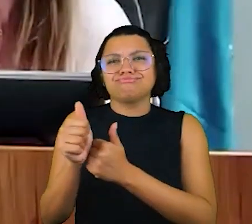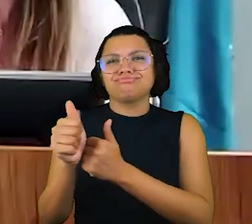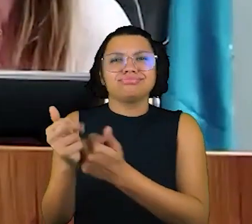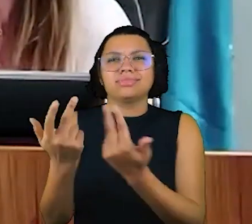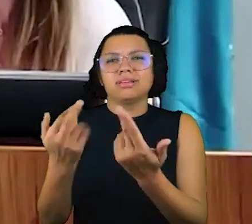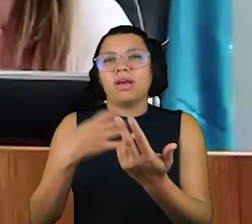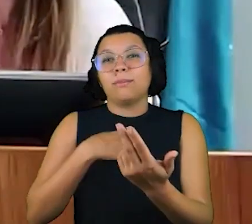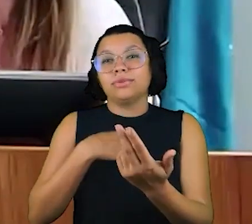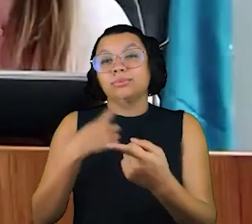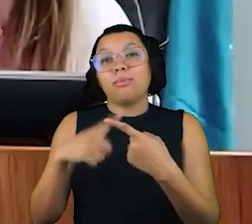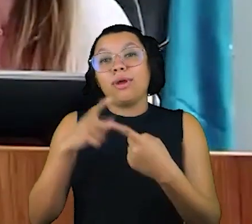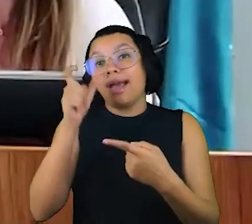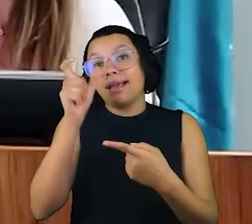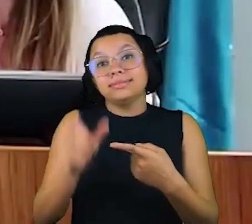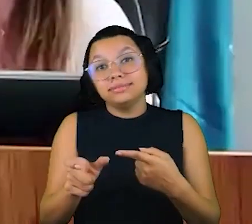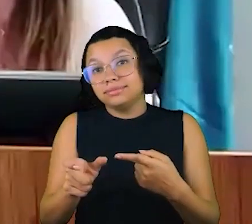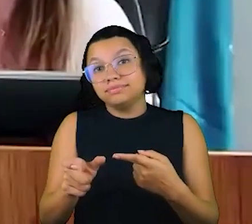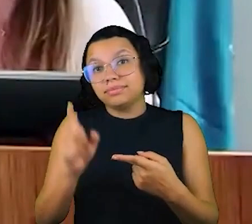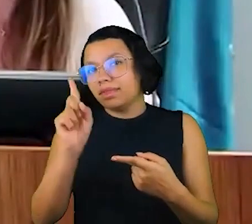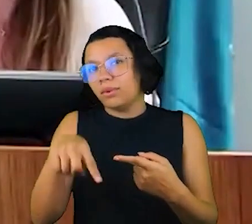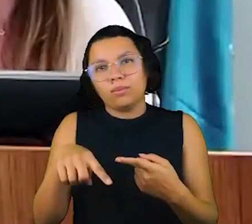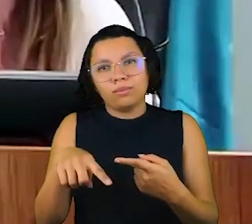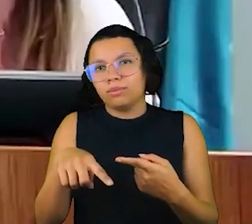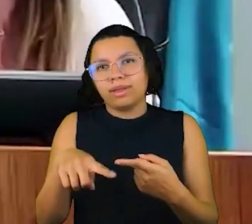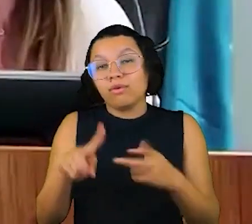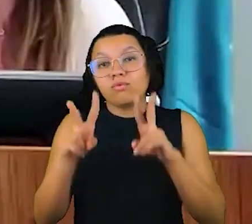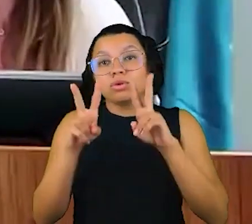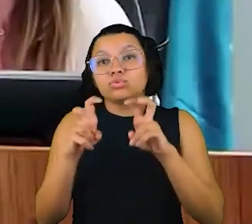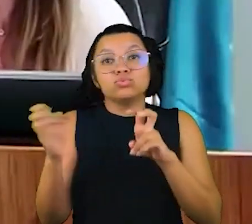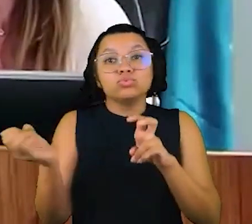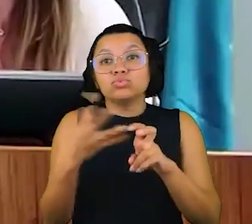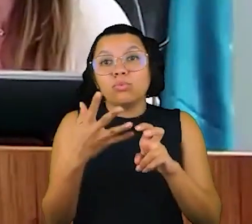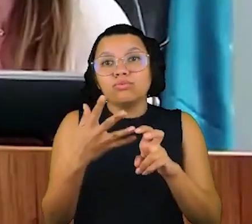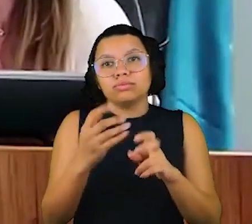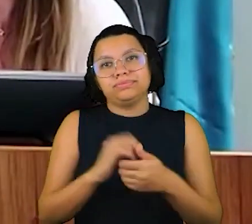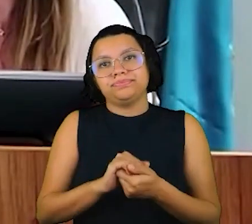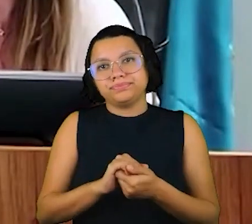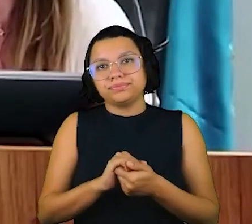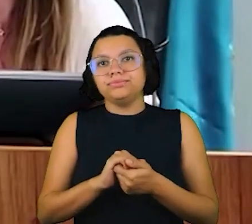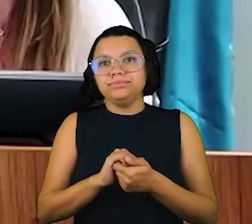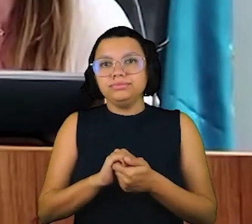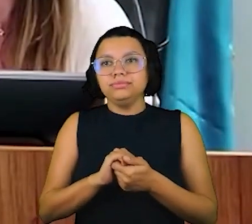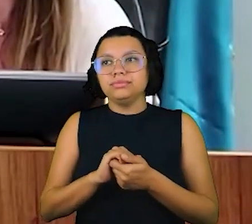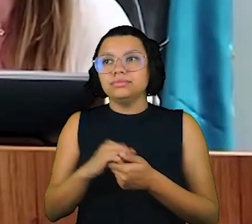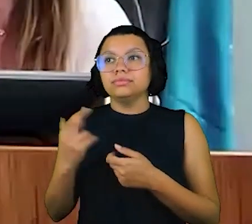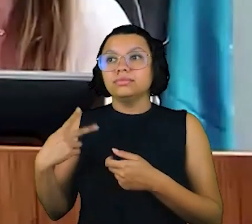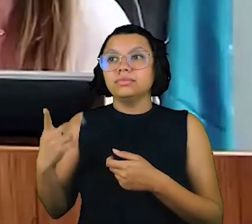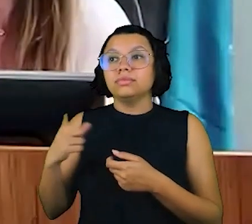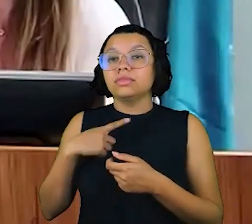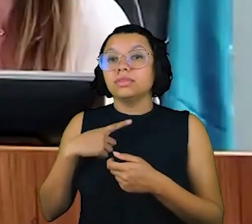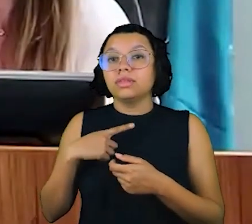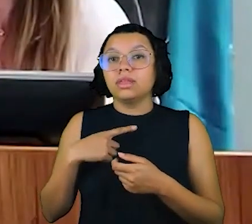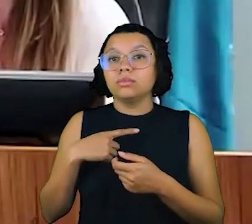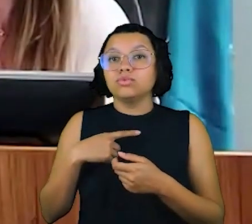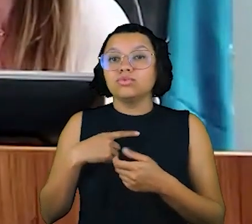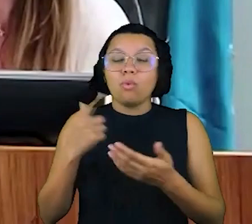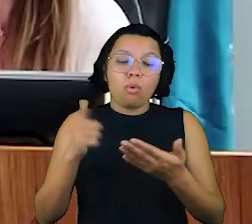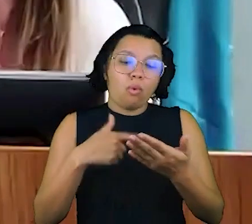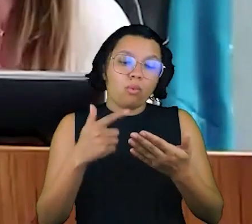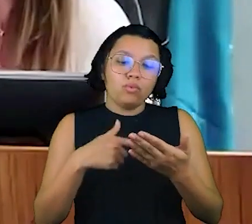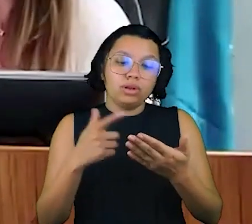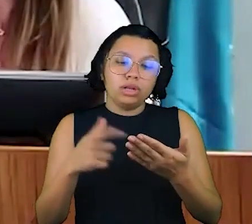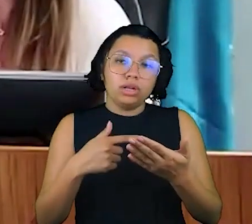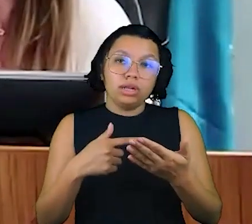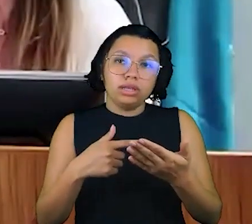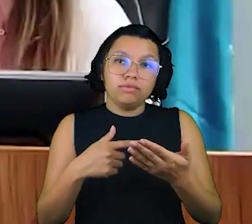gente siga com esse modelo, porque esse não é um assunto novo. Nós